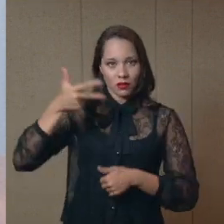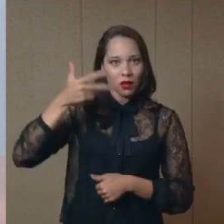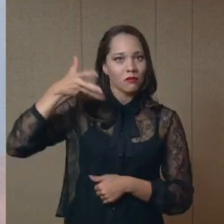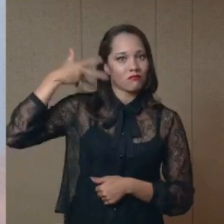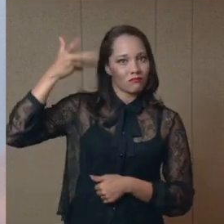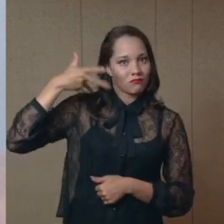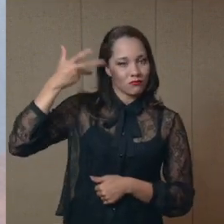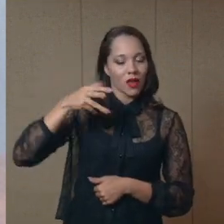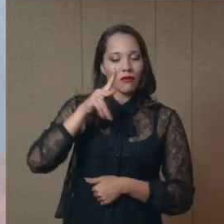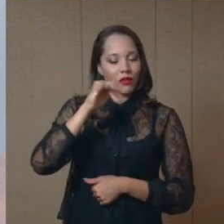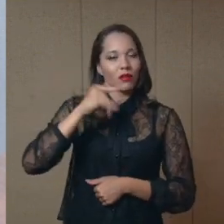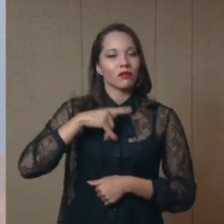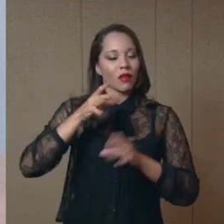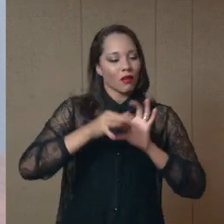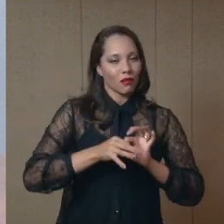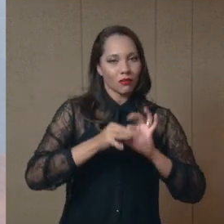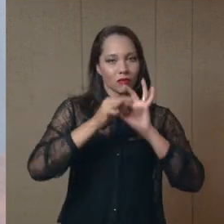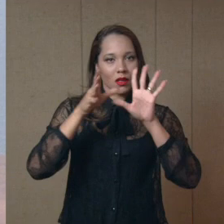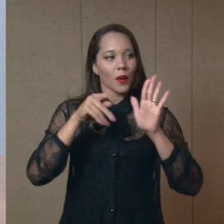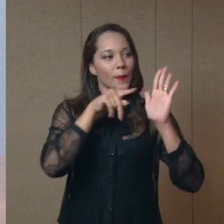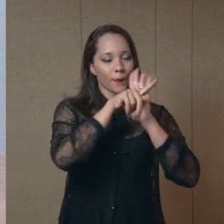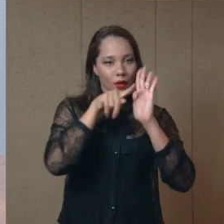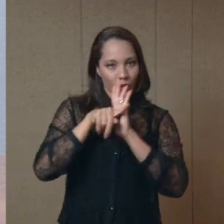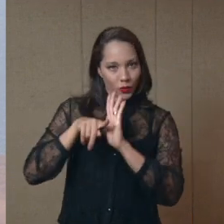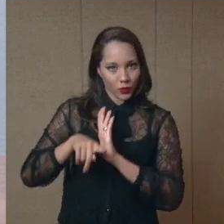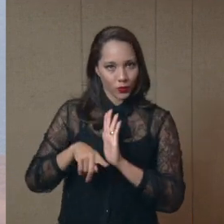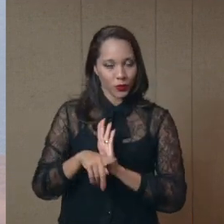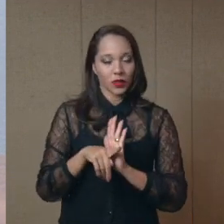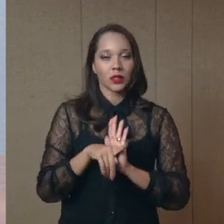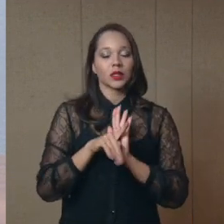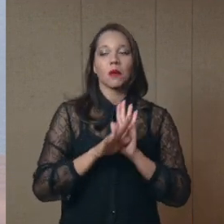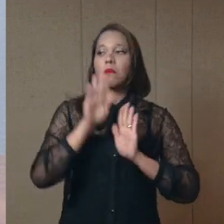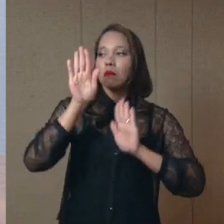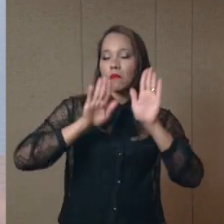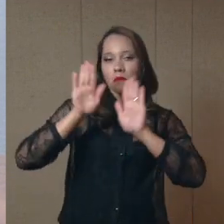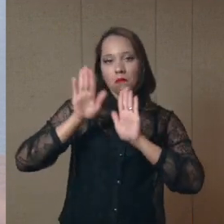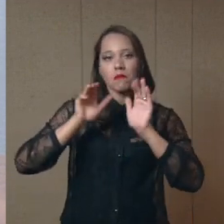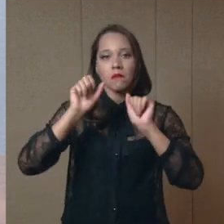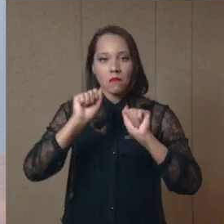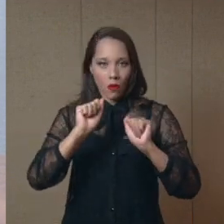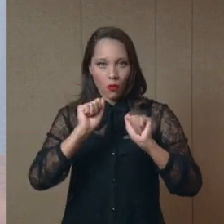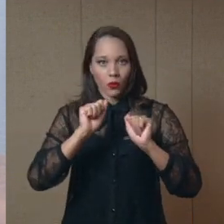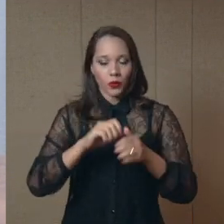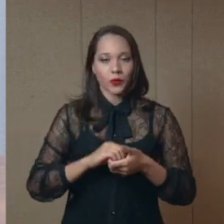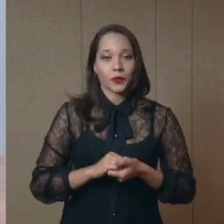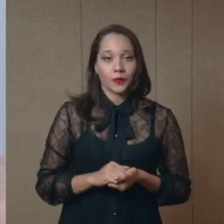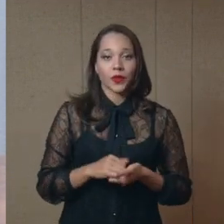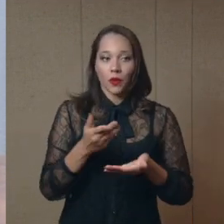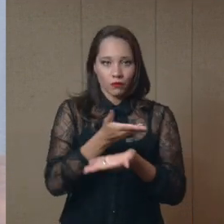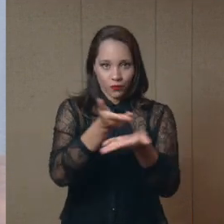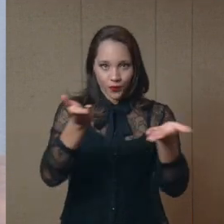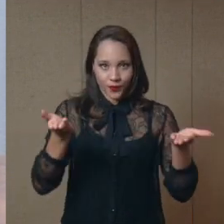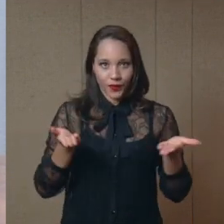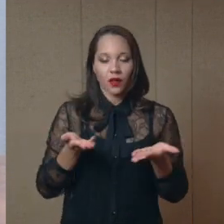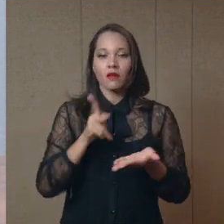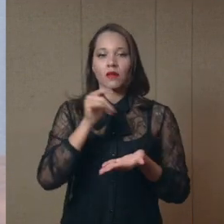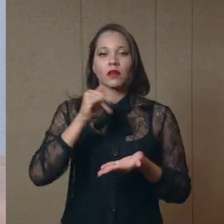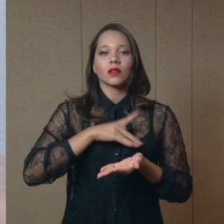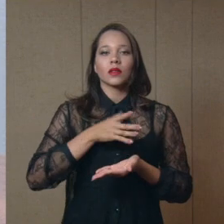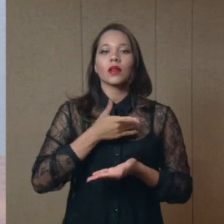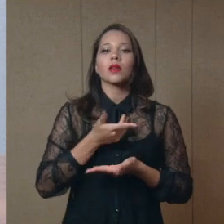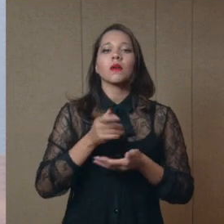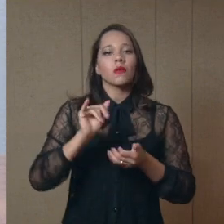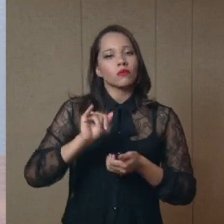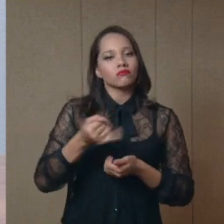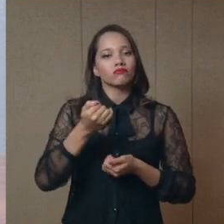um espaço aberto a perguntas do público após as nossas três palestras então os senhores terão a oportunidade